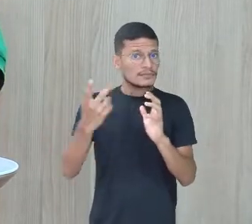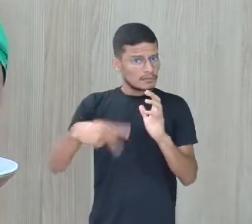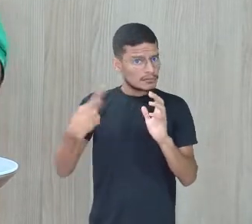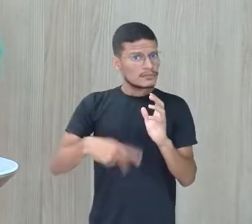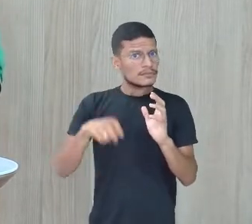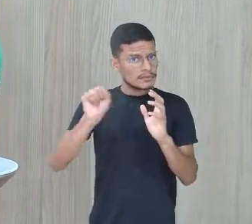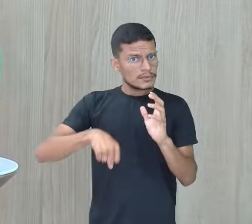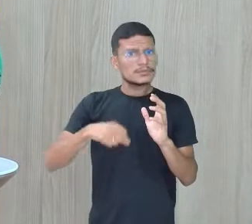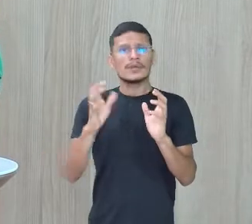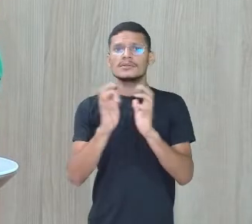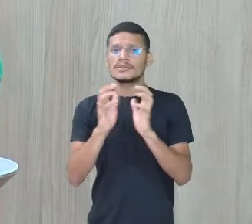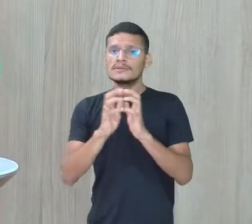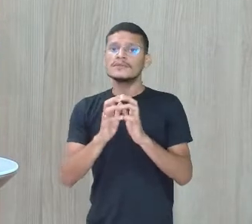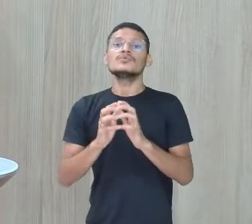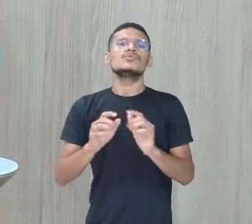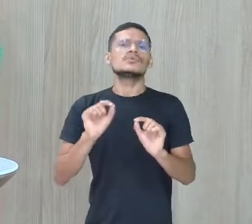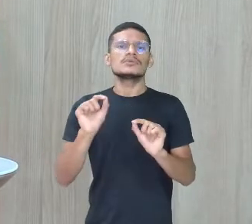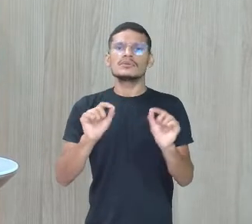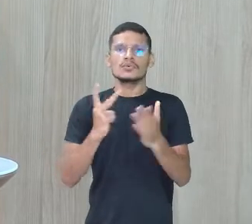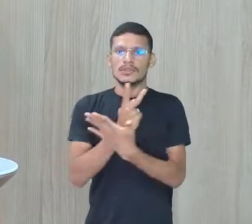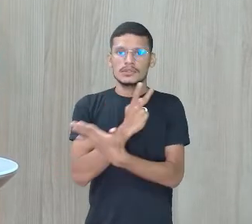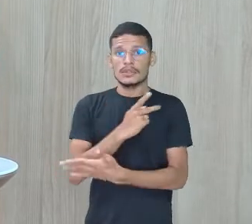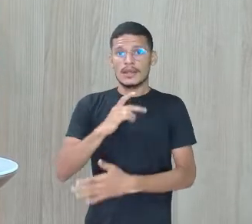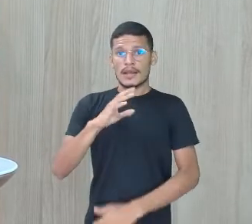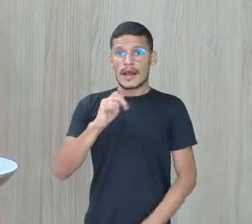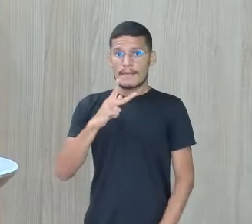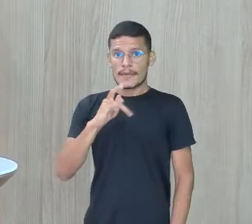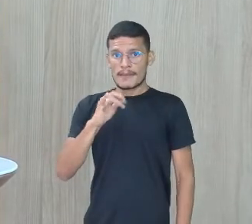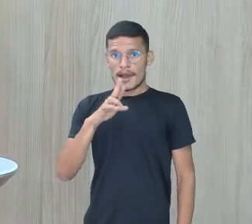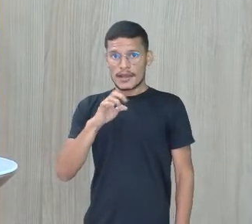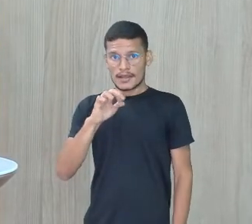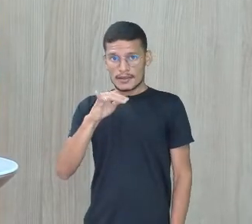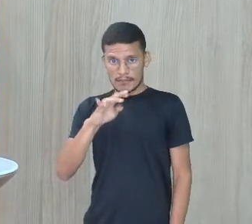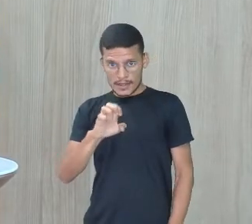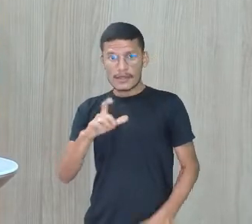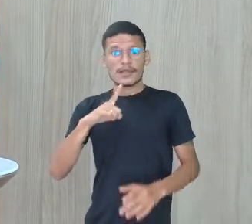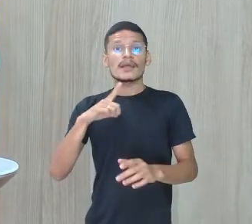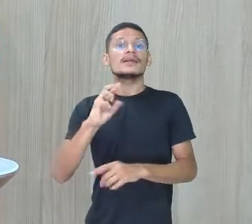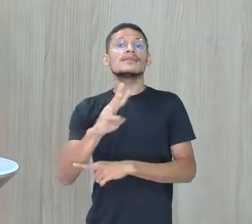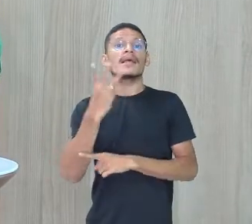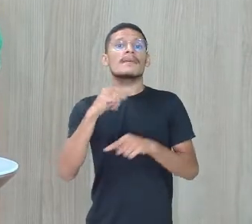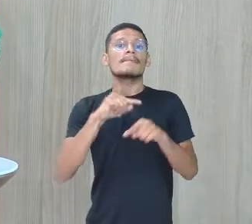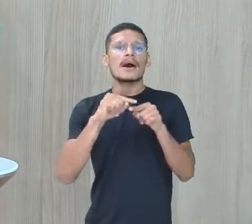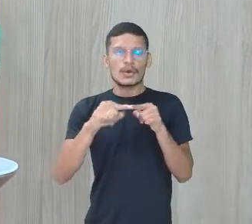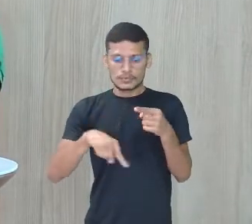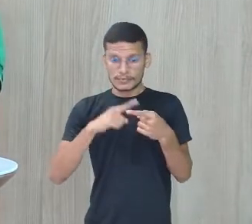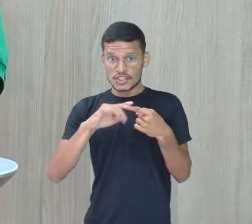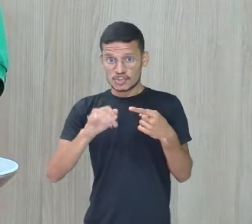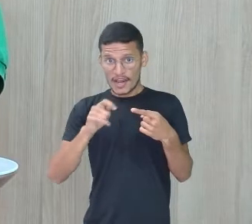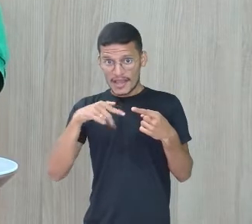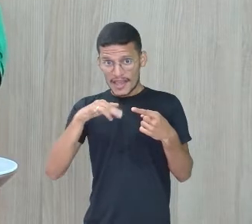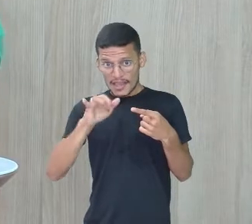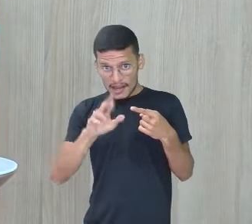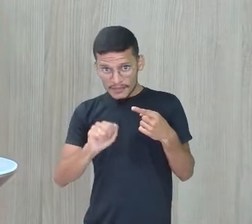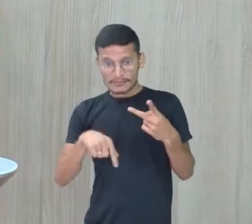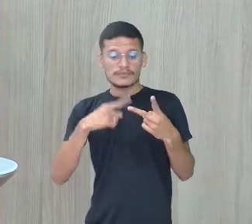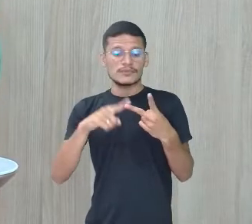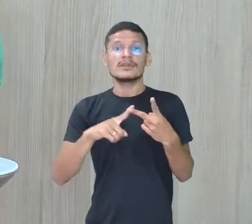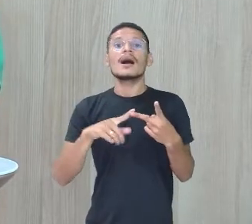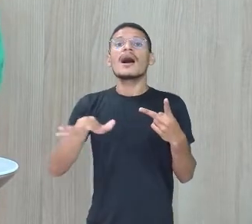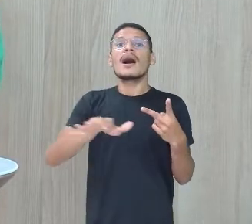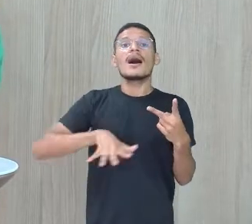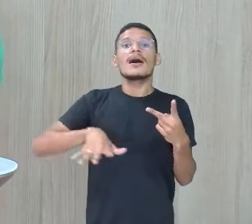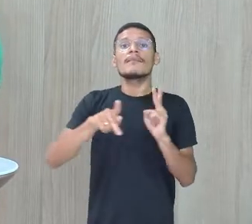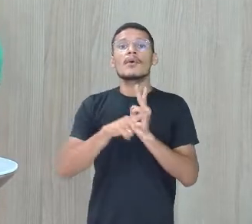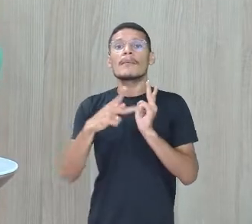região metropolitana do Recife. O rio Capibaribe ele corta 3 bairros da cidade, né? O bairro da Jaqueira, a região ali